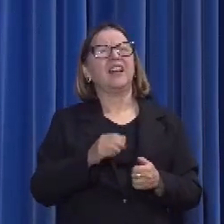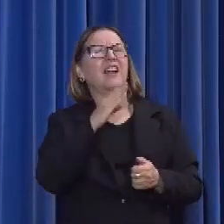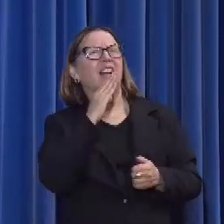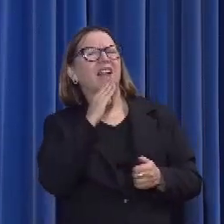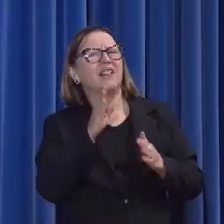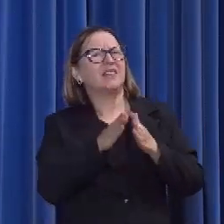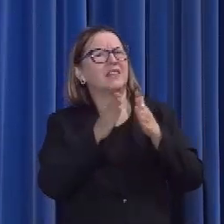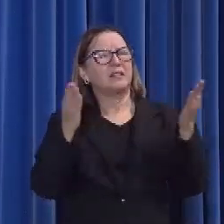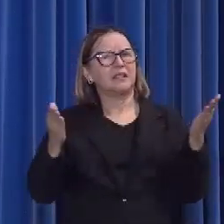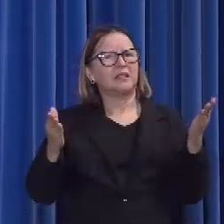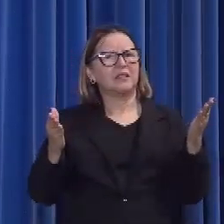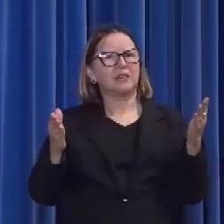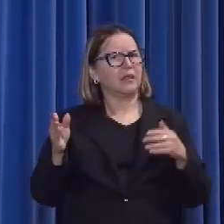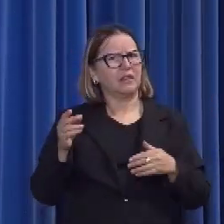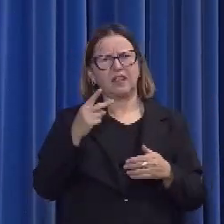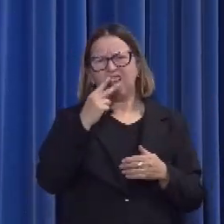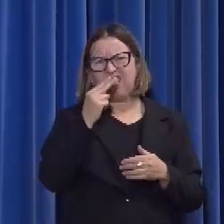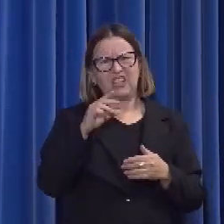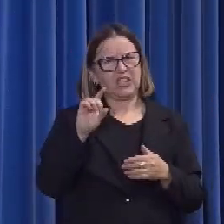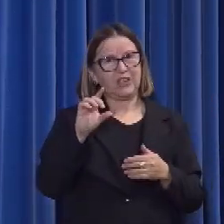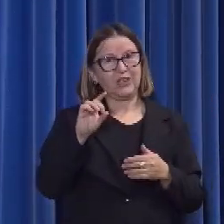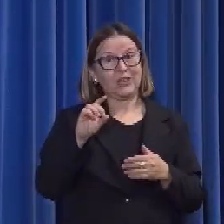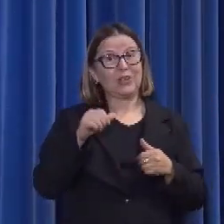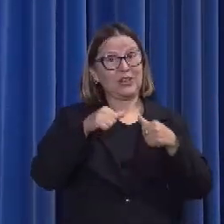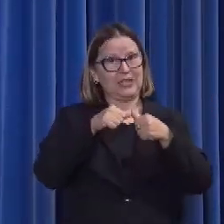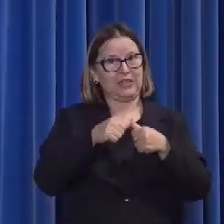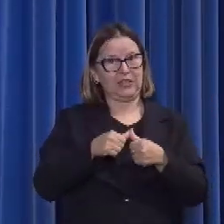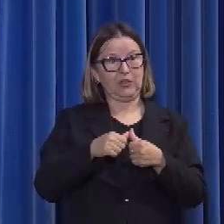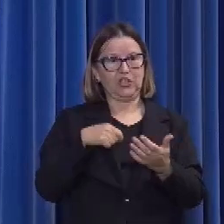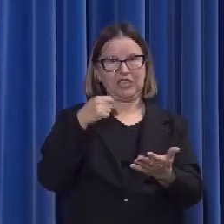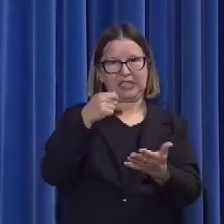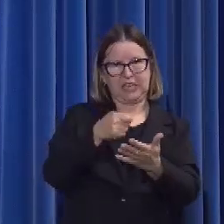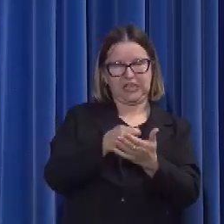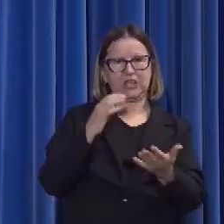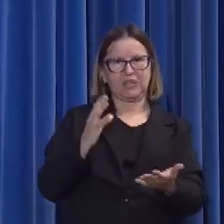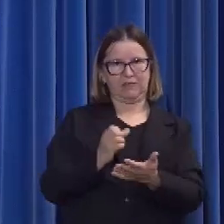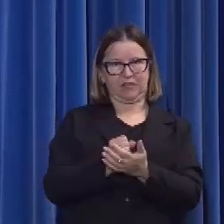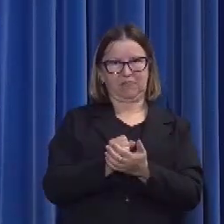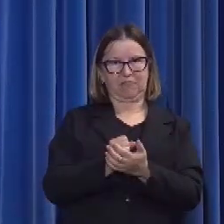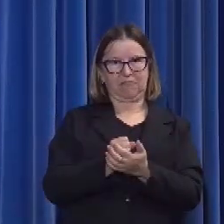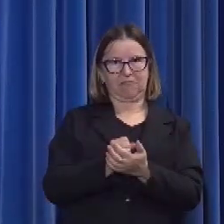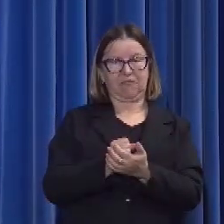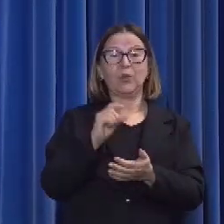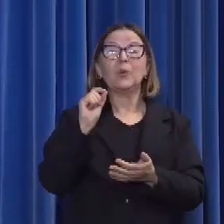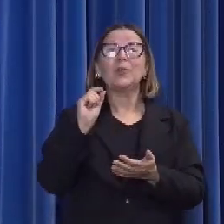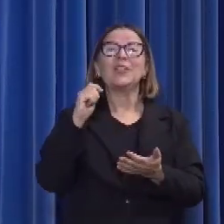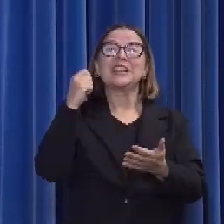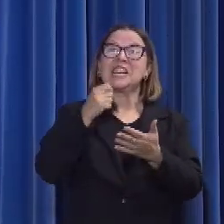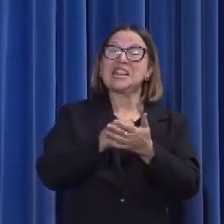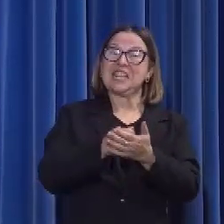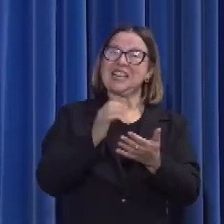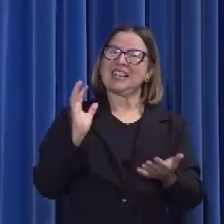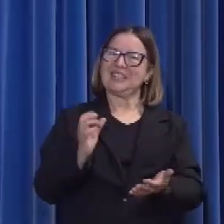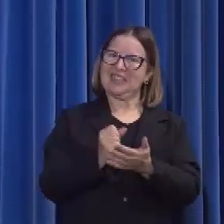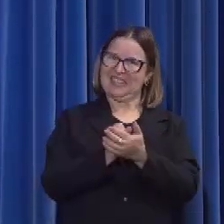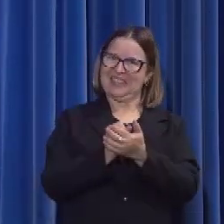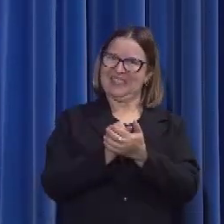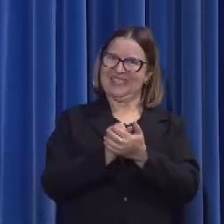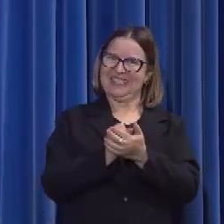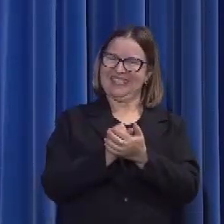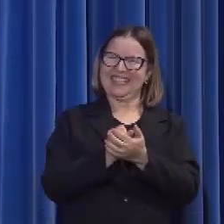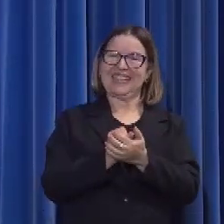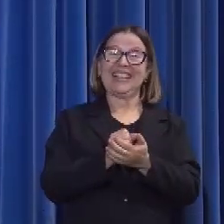que apenas isso vai garantir salvação para você. O que nos garante a salvação é Cristo habitando em